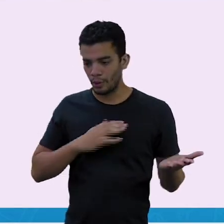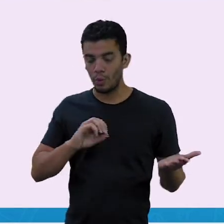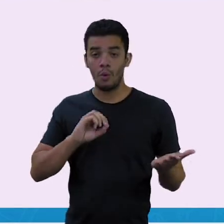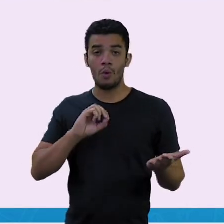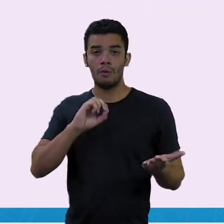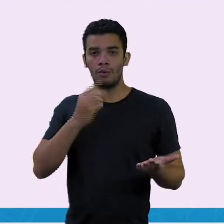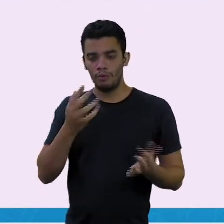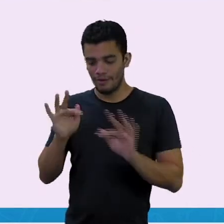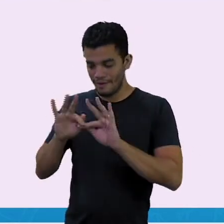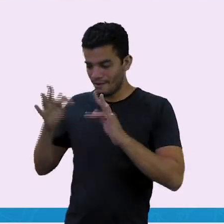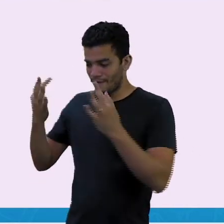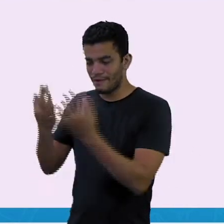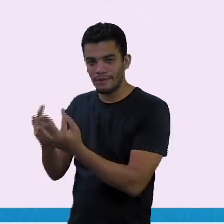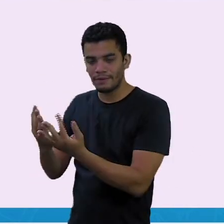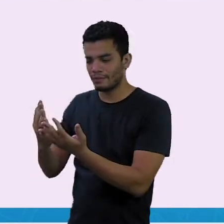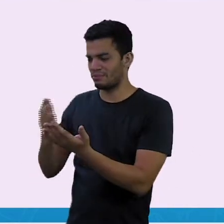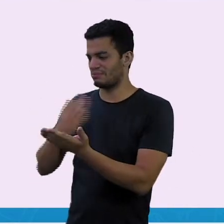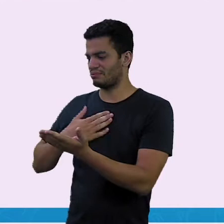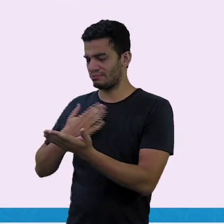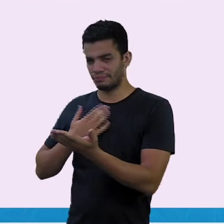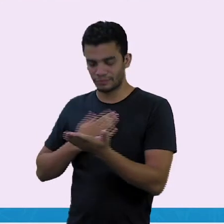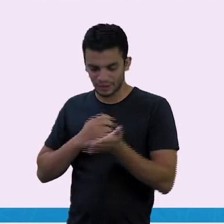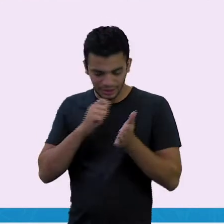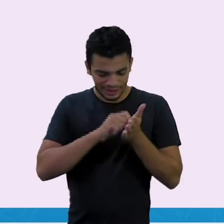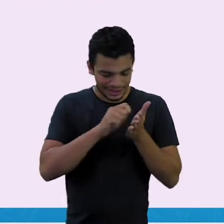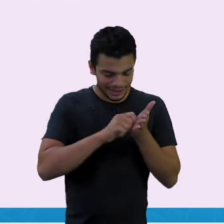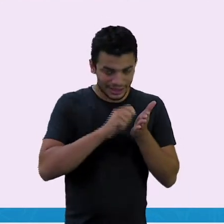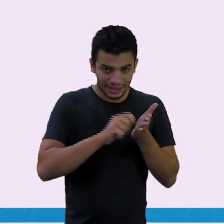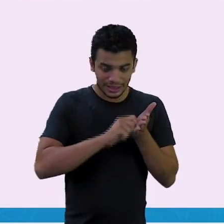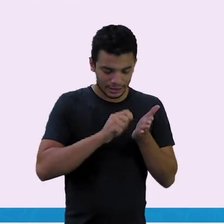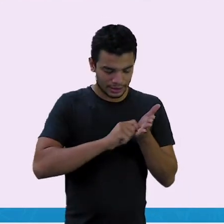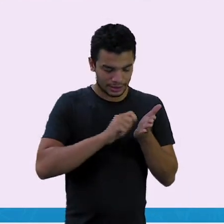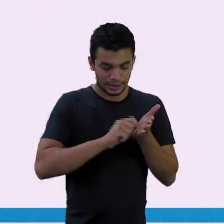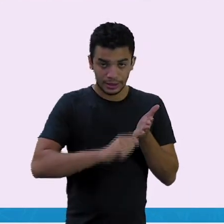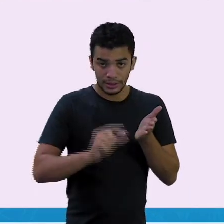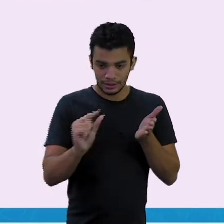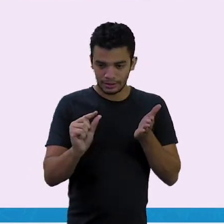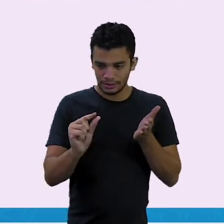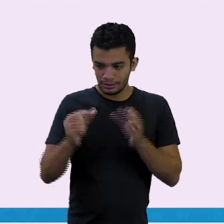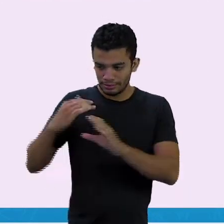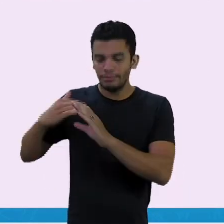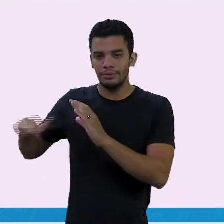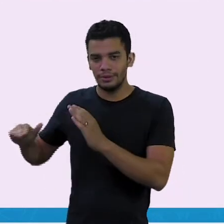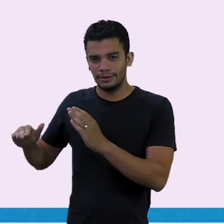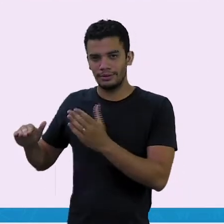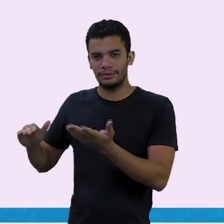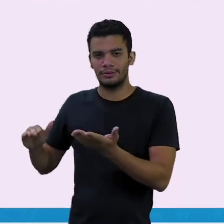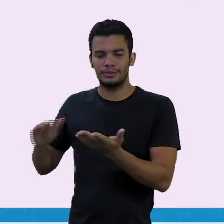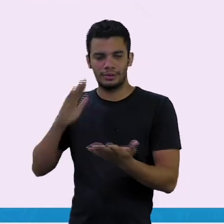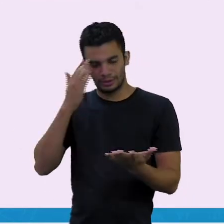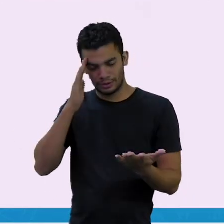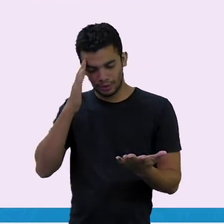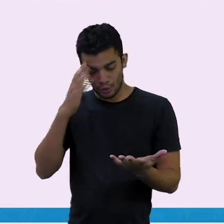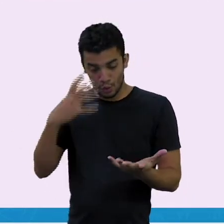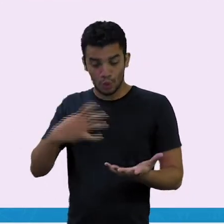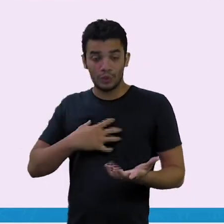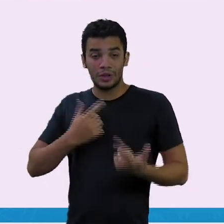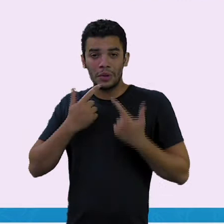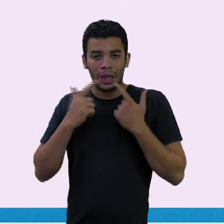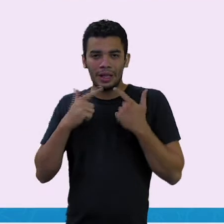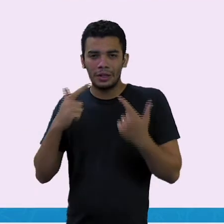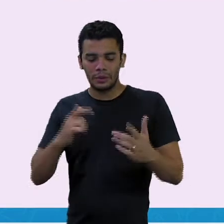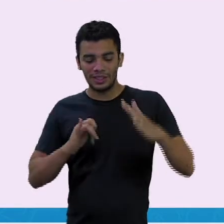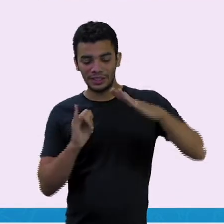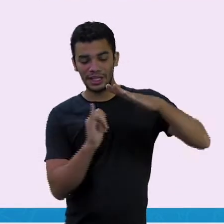isso, geralmente, utilizamos a linguagem coloquial, a linguagem